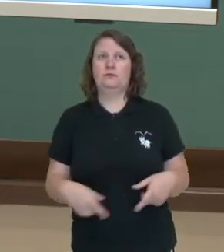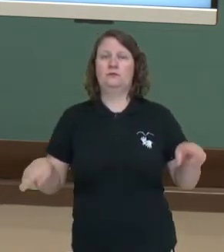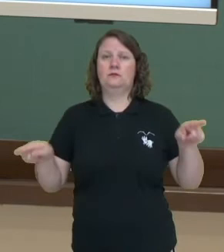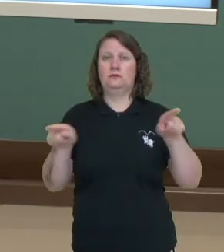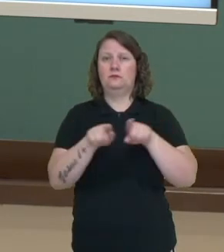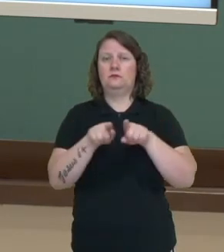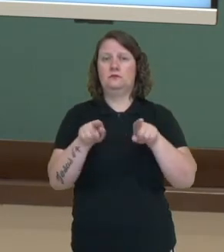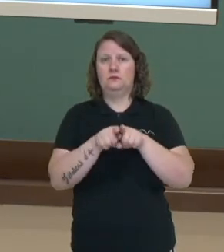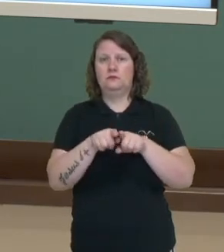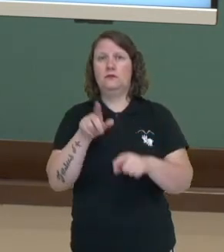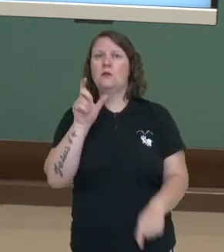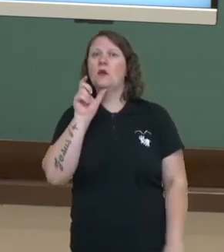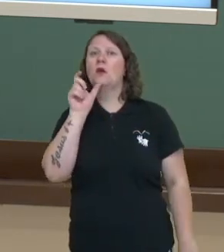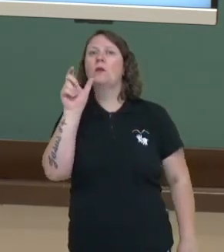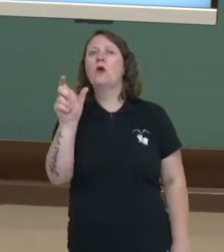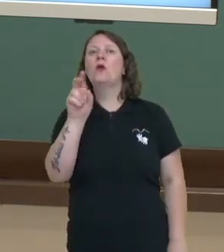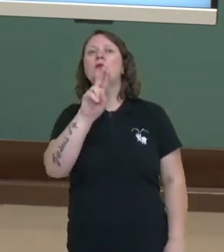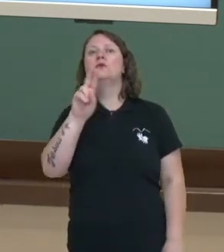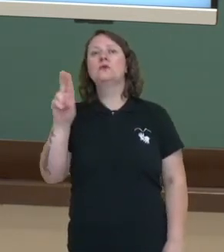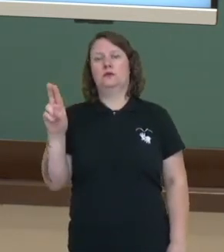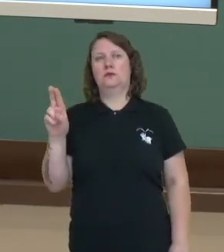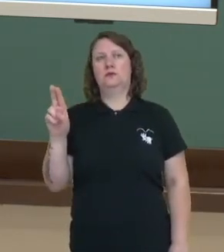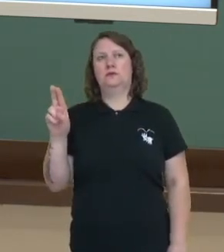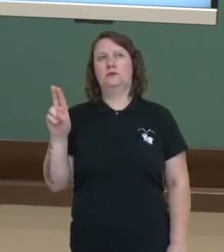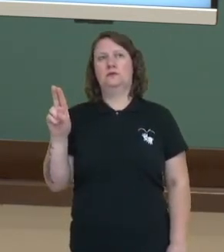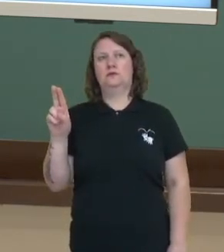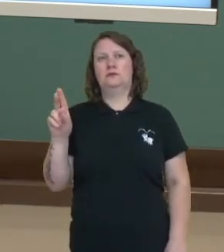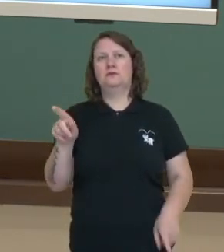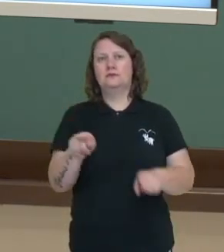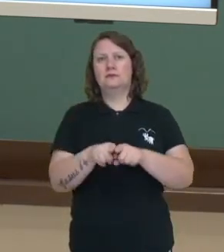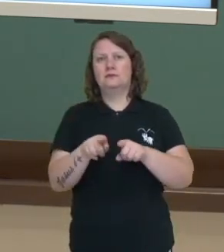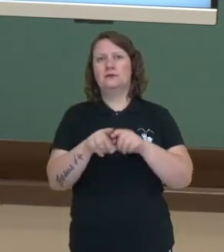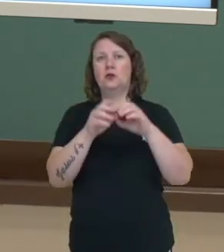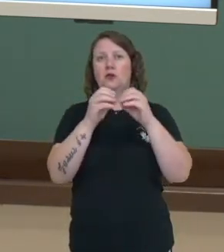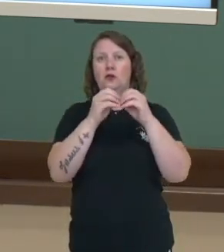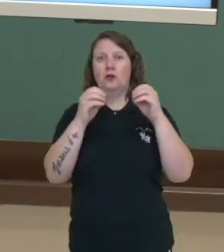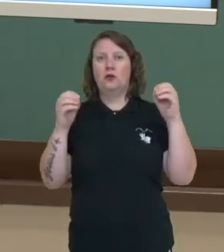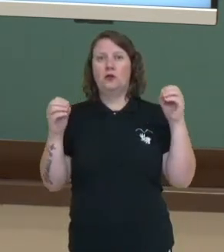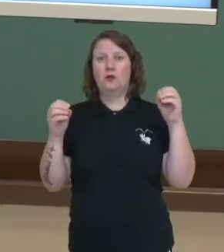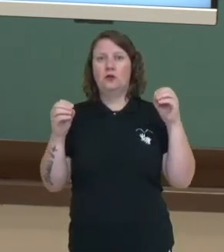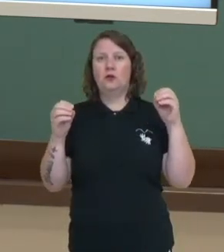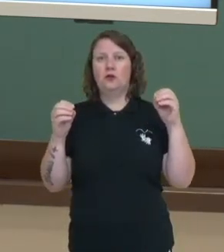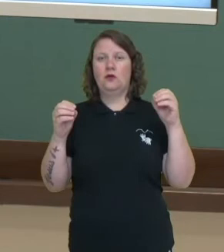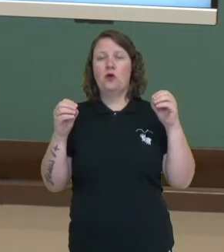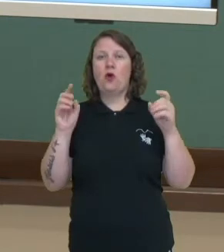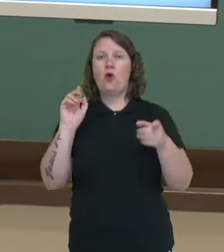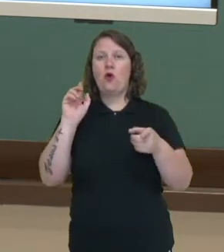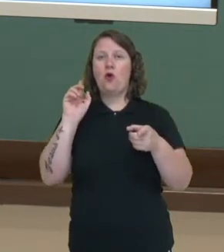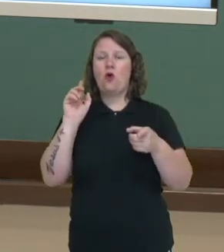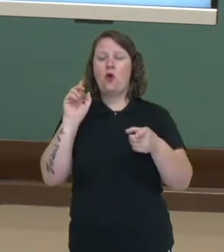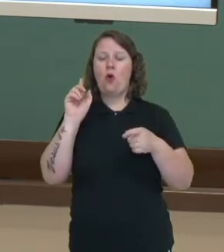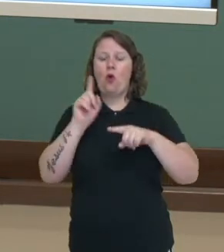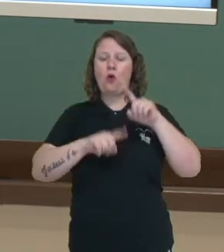leva no nome. Se ela tem função de objeto indireto, é uma oração objetiva